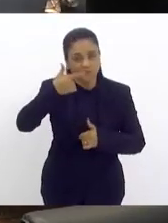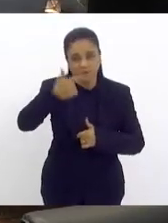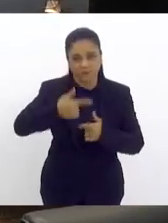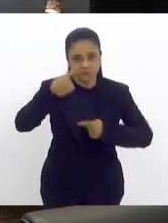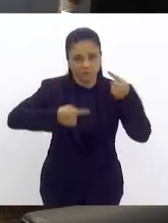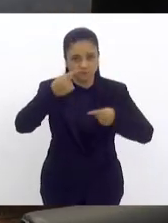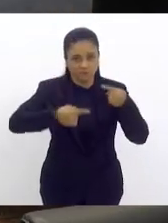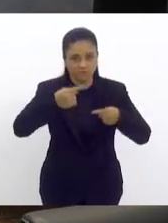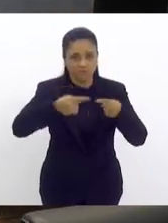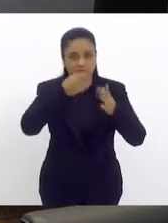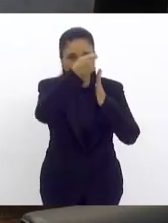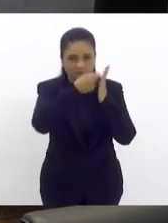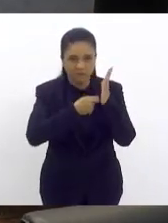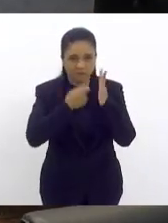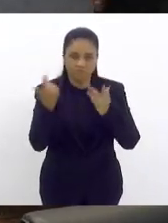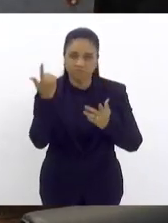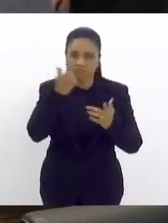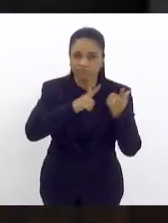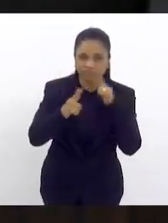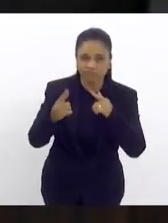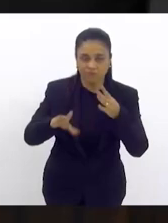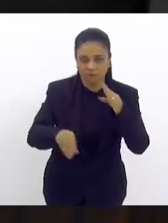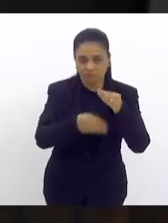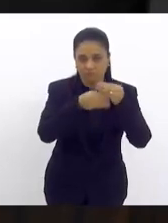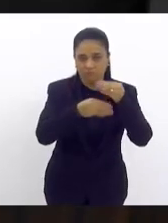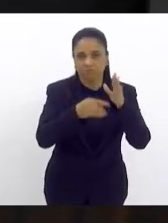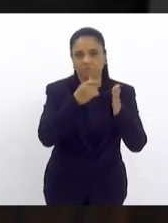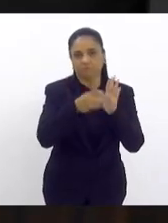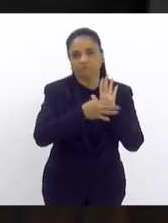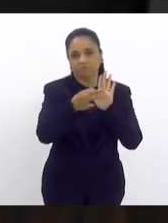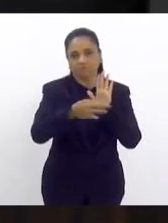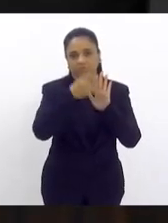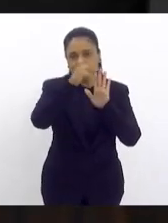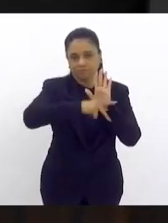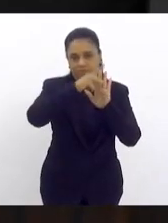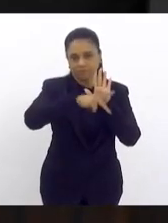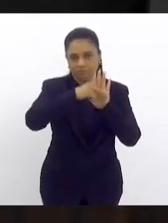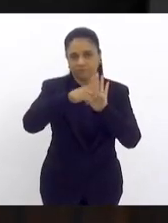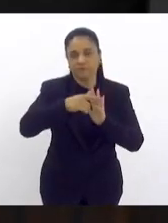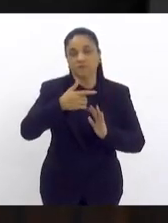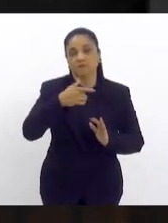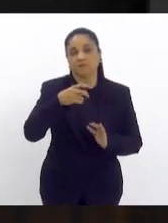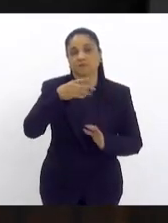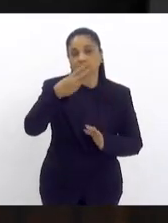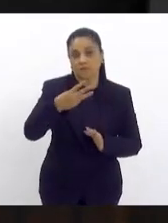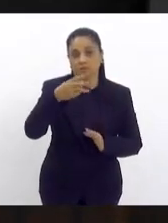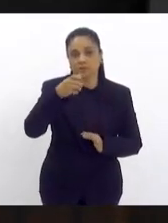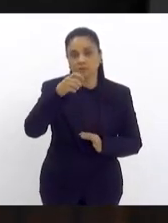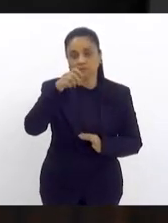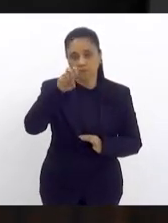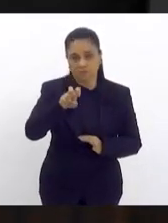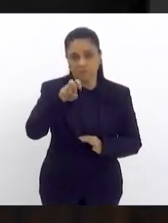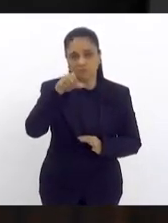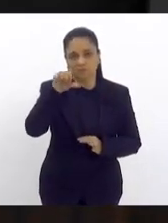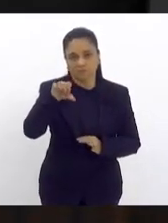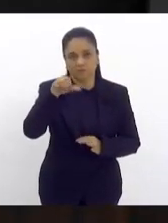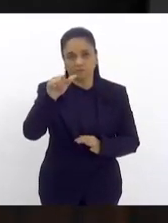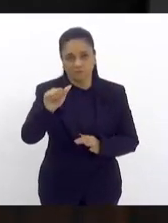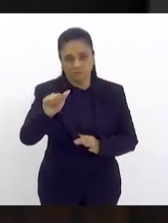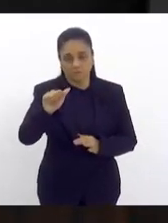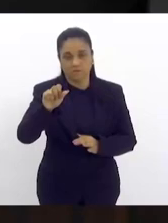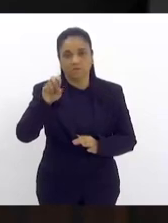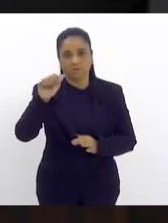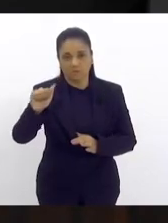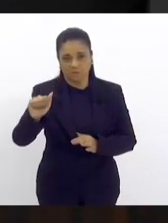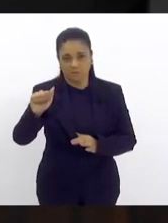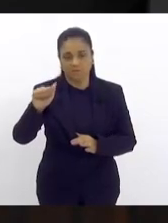redação do vencido assim emendada projeto de lei nº 3.593 a de 2017 de autoria do